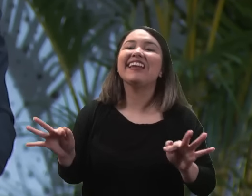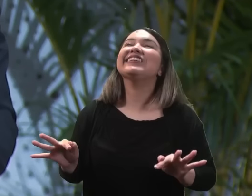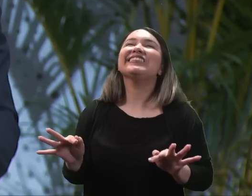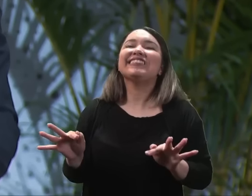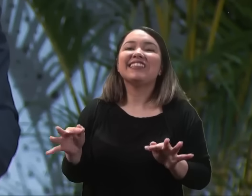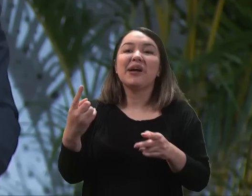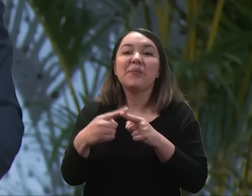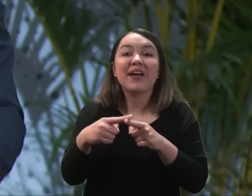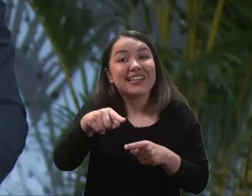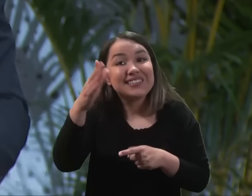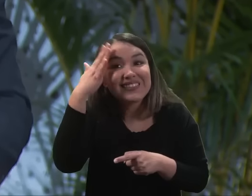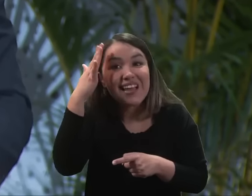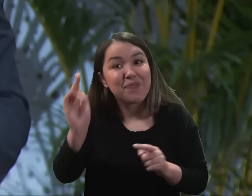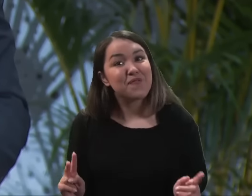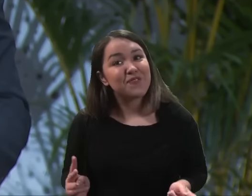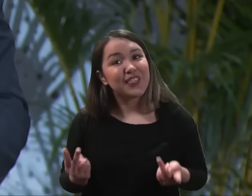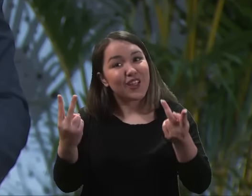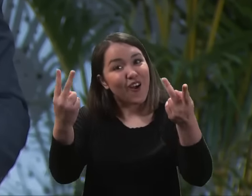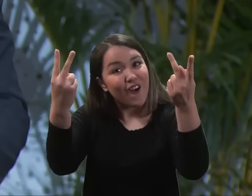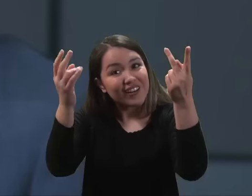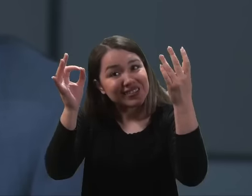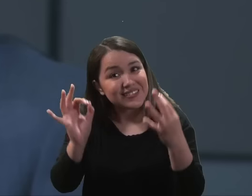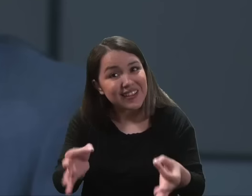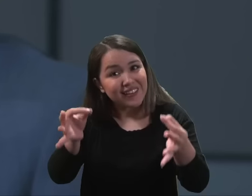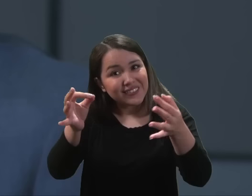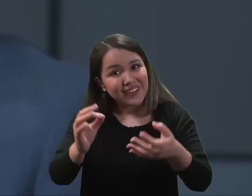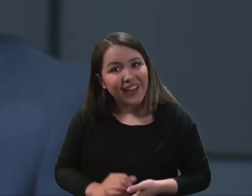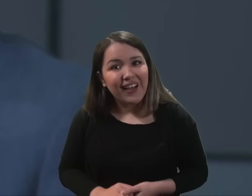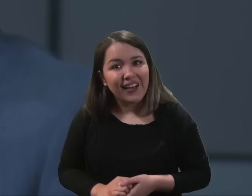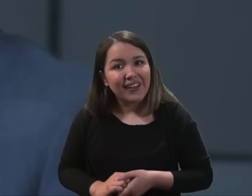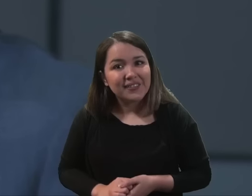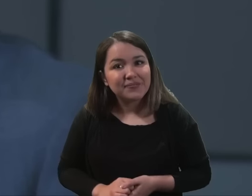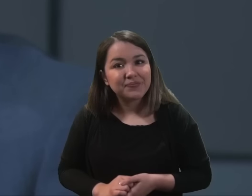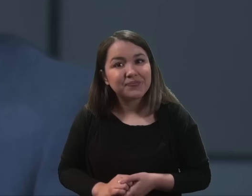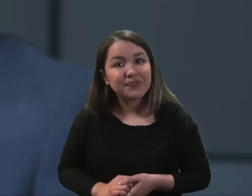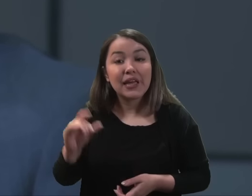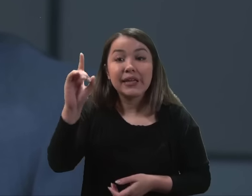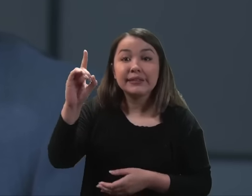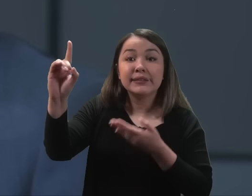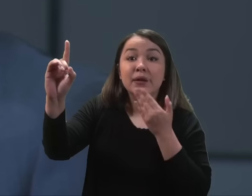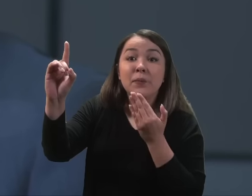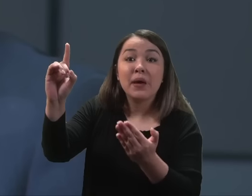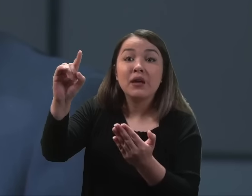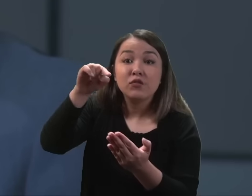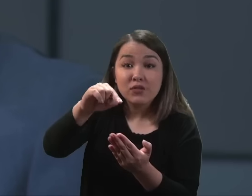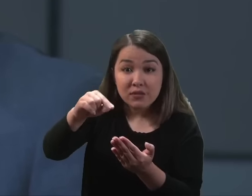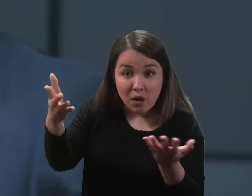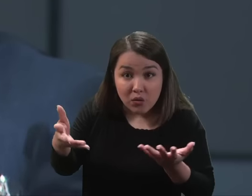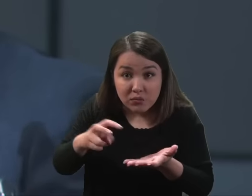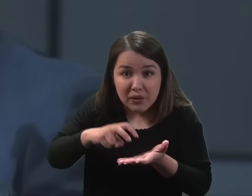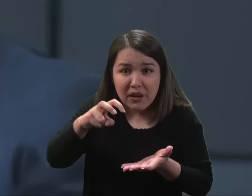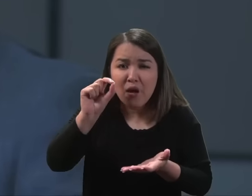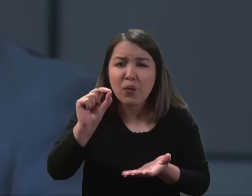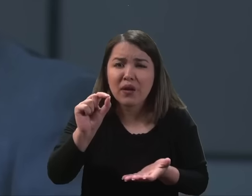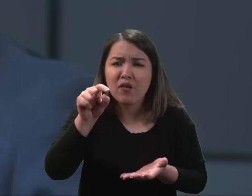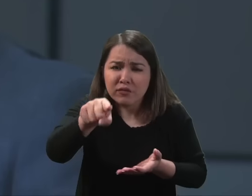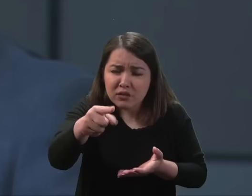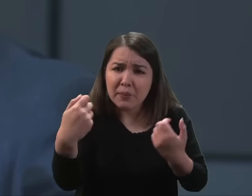eles sabem que a vitória é certa ó queridos o apelo de Deus para você nessa manhã é porque você